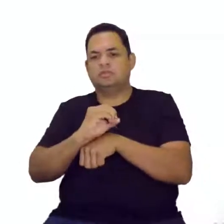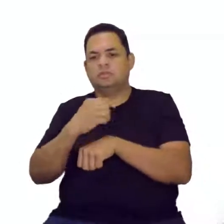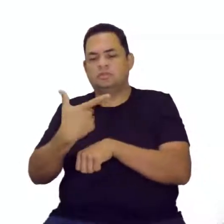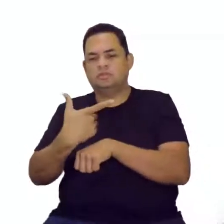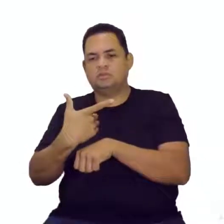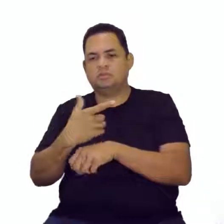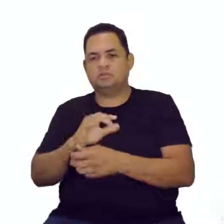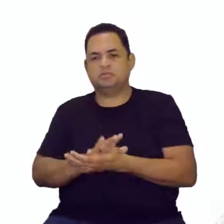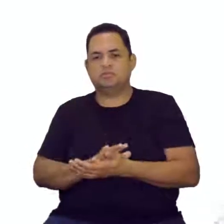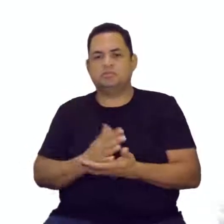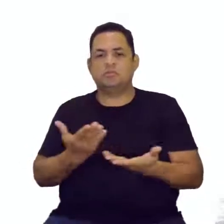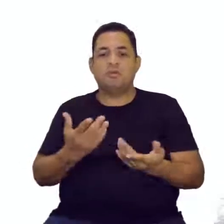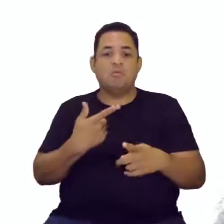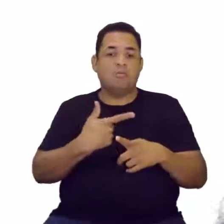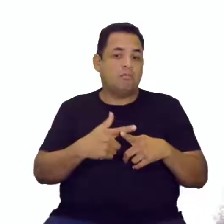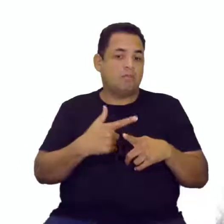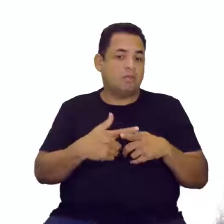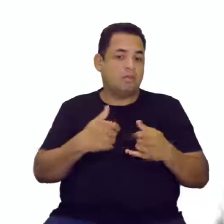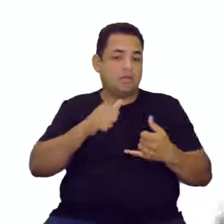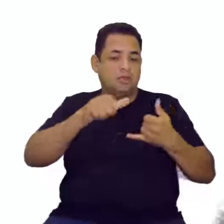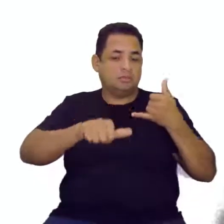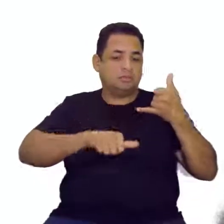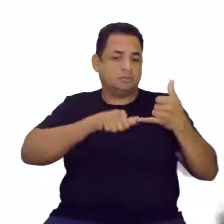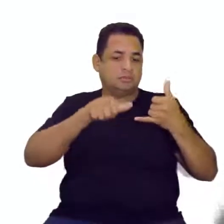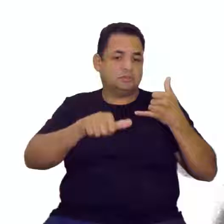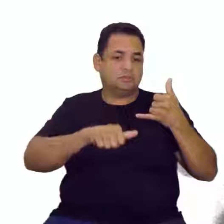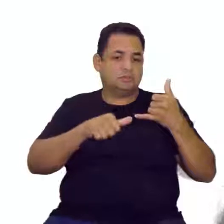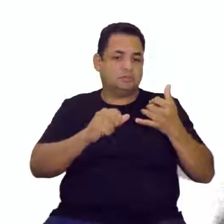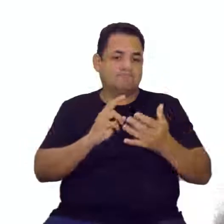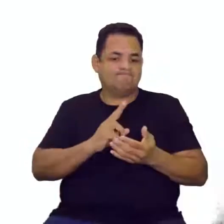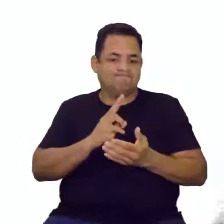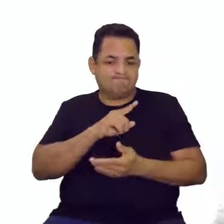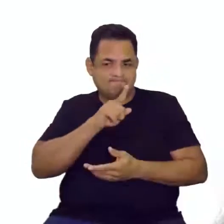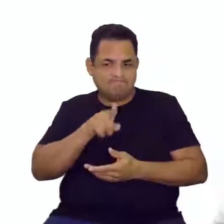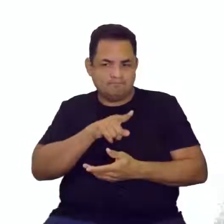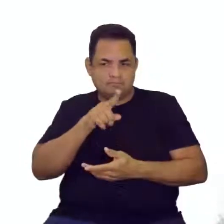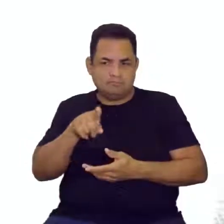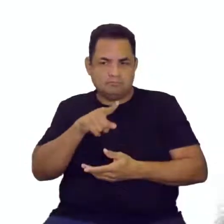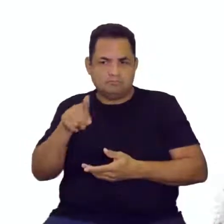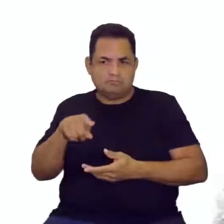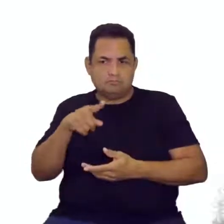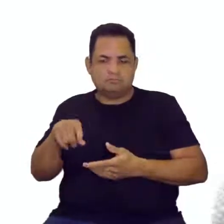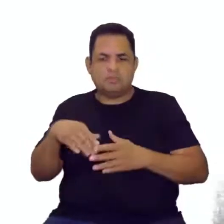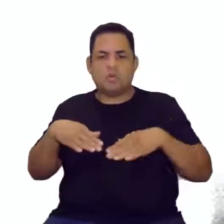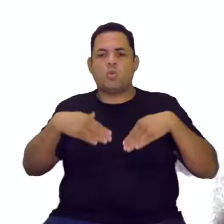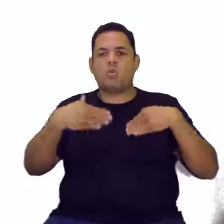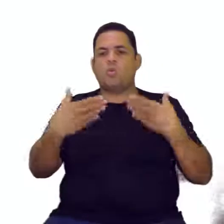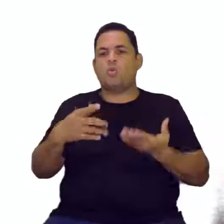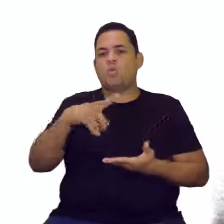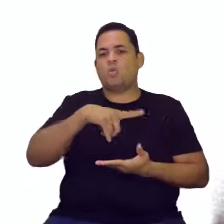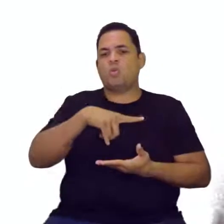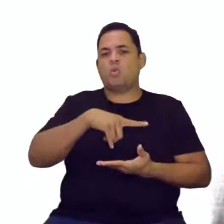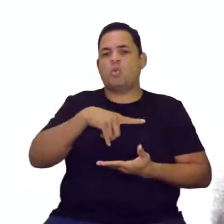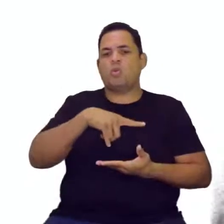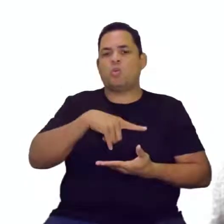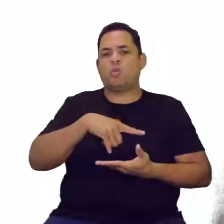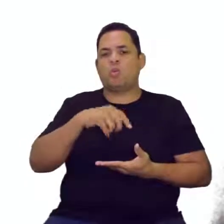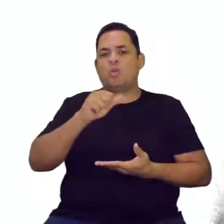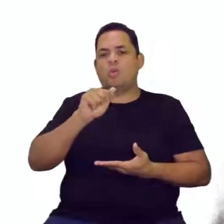dessa reação, pessoal, é que ela ocorre sequencialmente. A partir do momento que nós temos